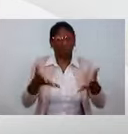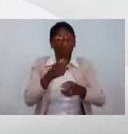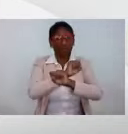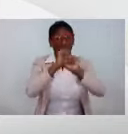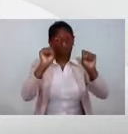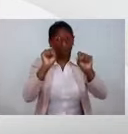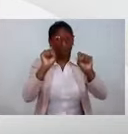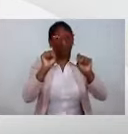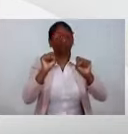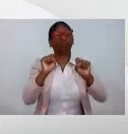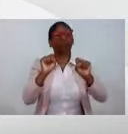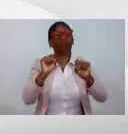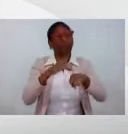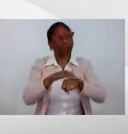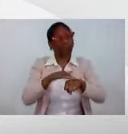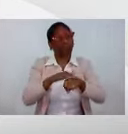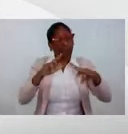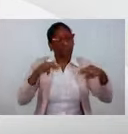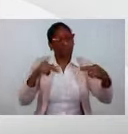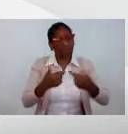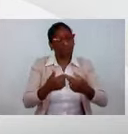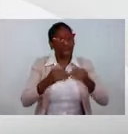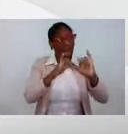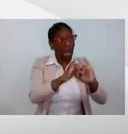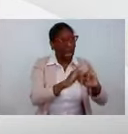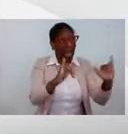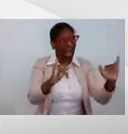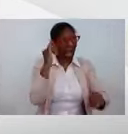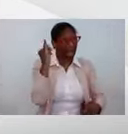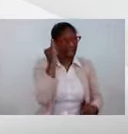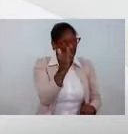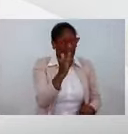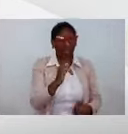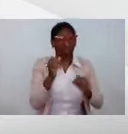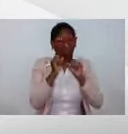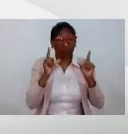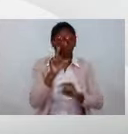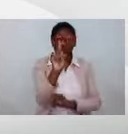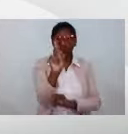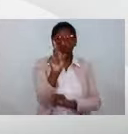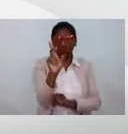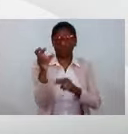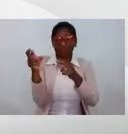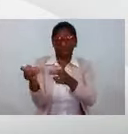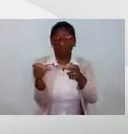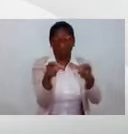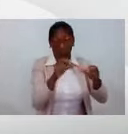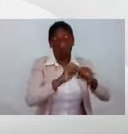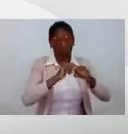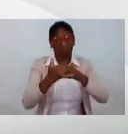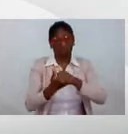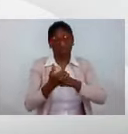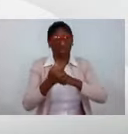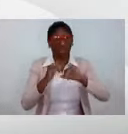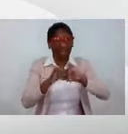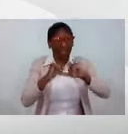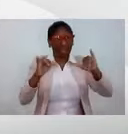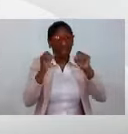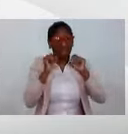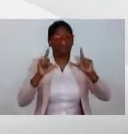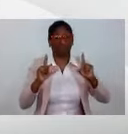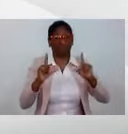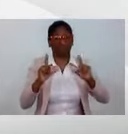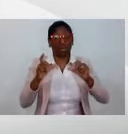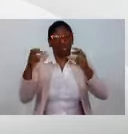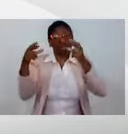emitir alertas para 12 regiões Covid. 12 das 21 regiões receberão alertas, ou seja, os municípios terão